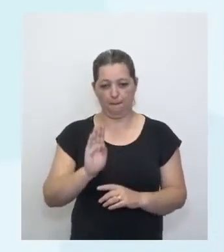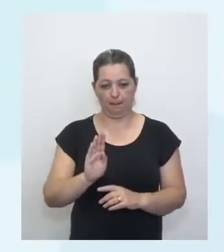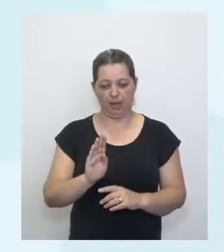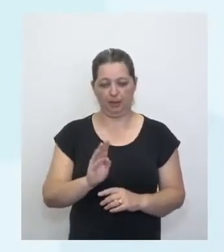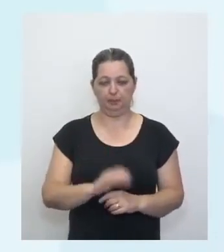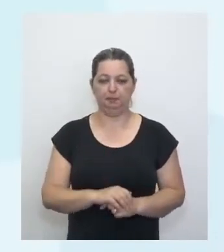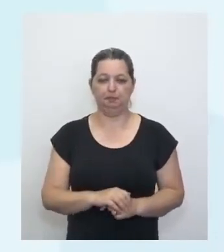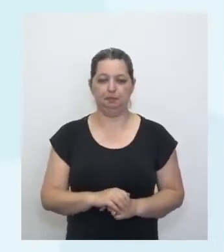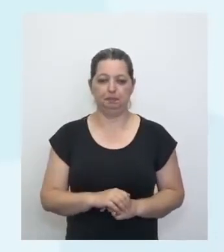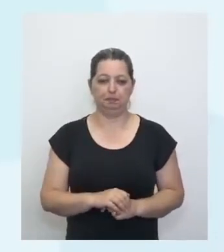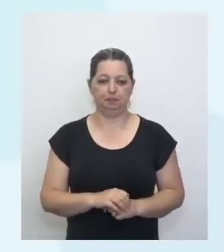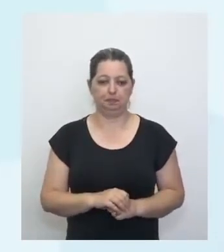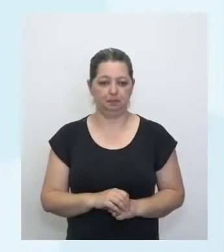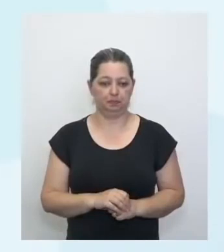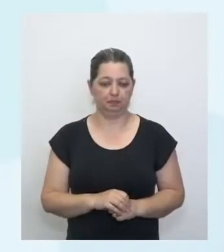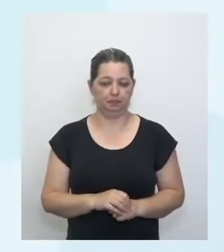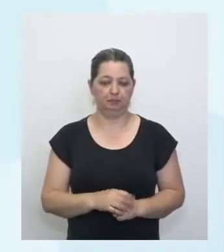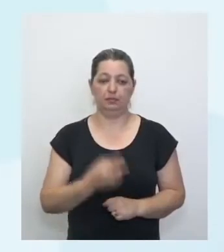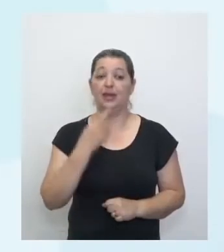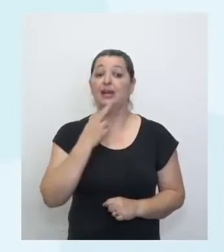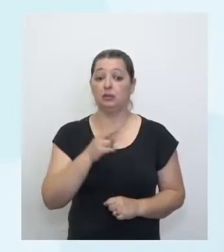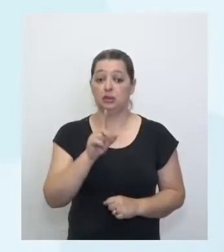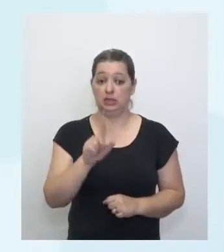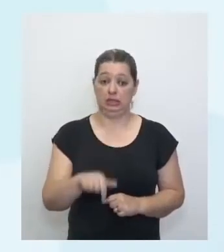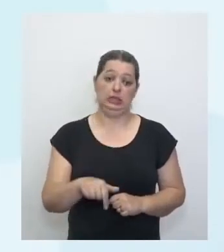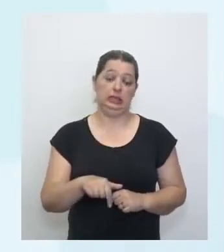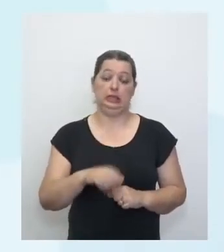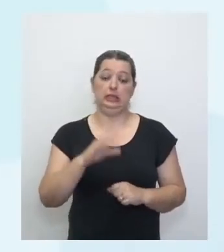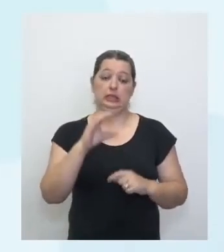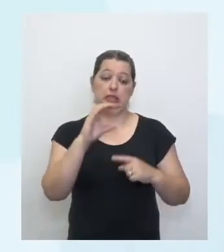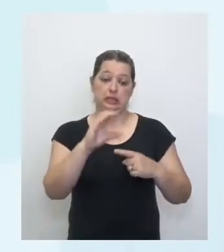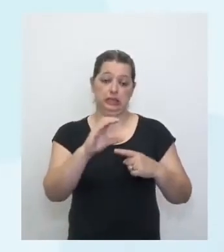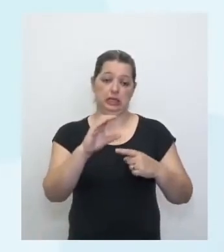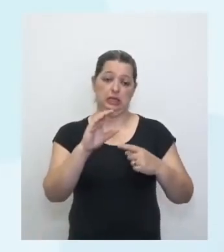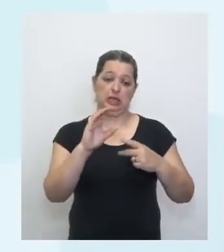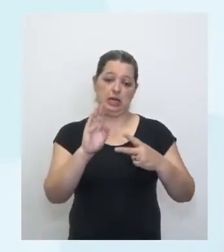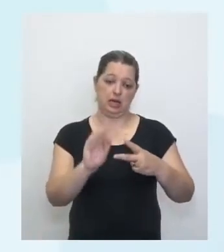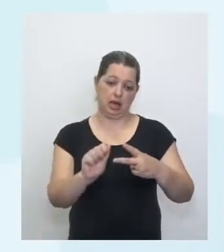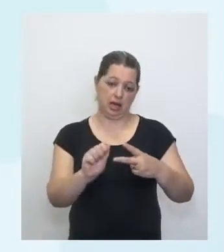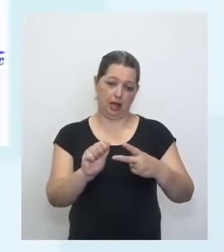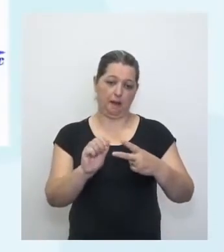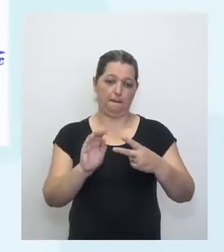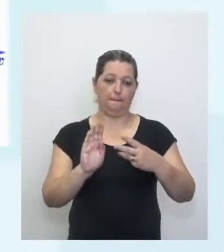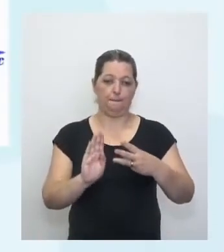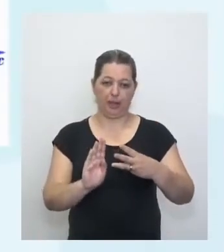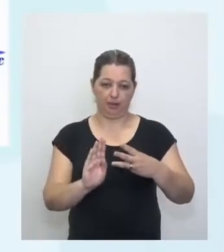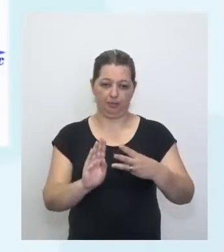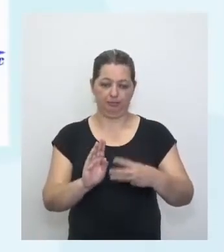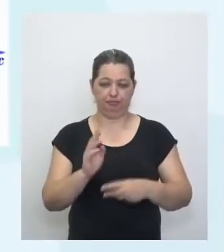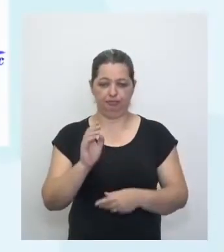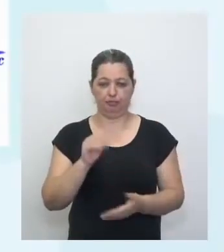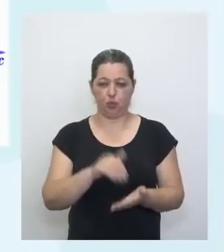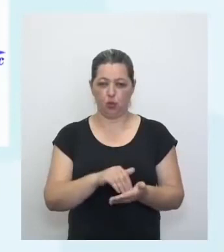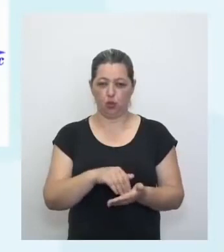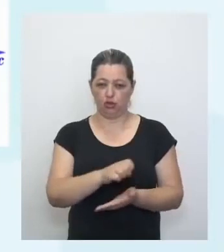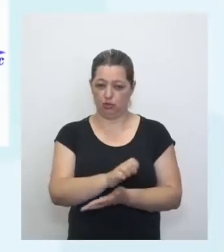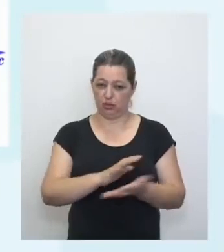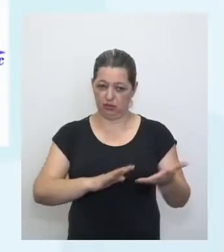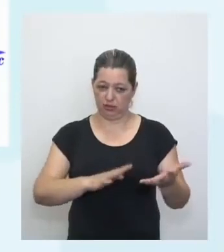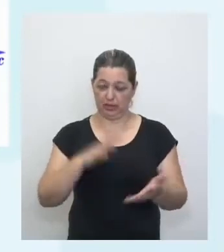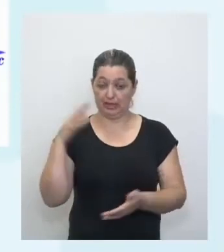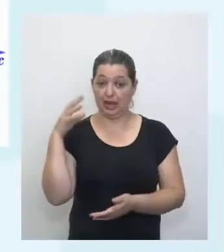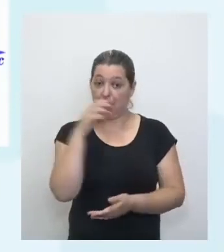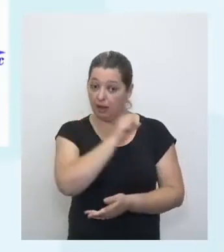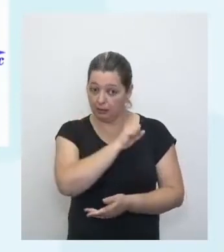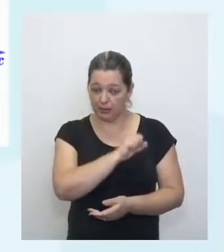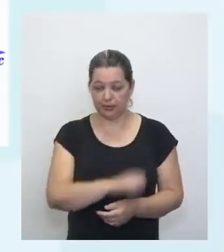Então, aqui ficou o B. Então, a resposta é CAB. Tudo bem? Vamos para a nossa última atividade? Ela vai ter que ser bem